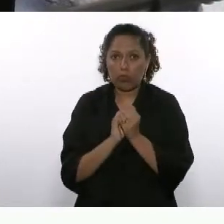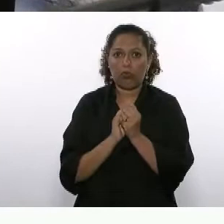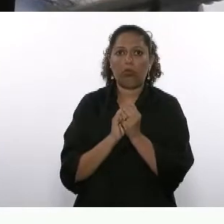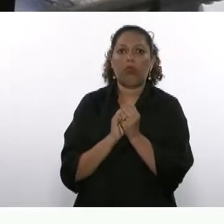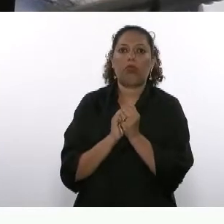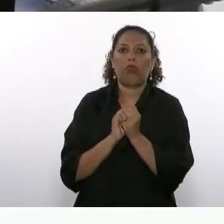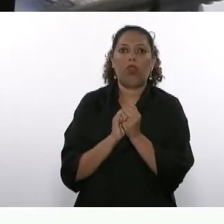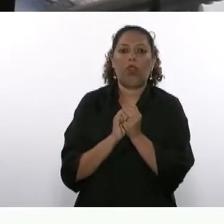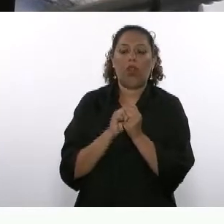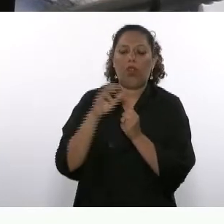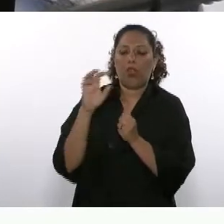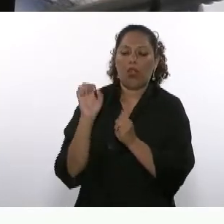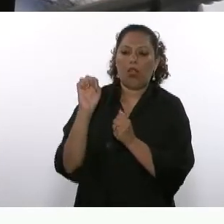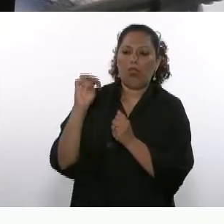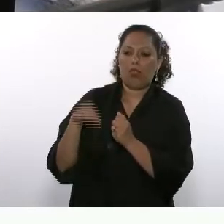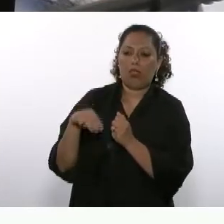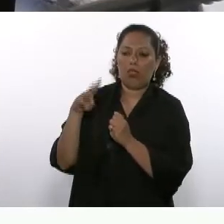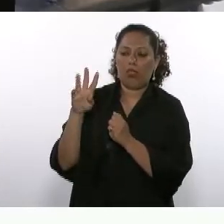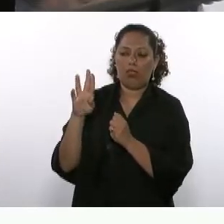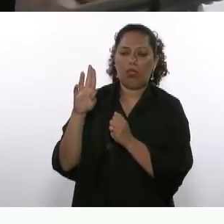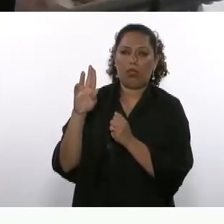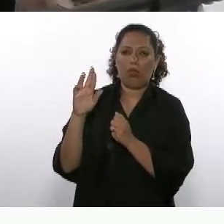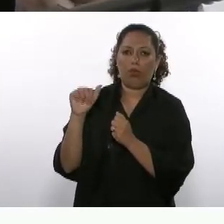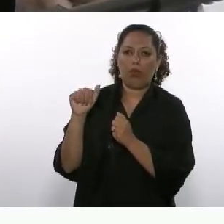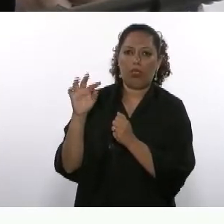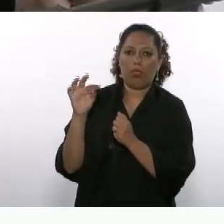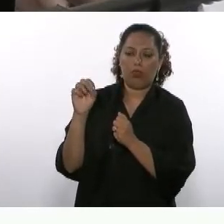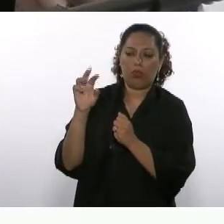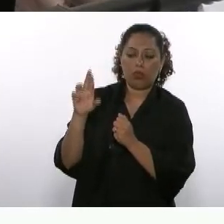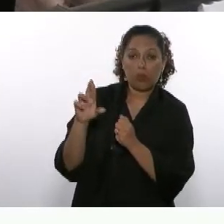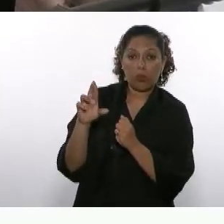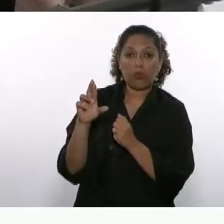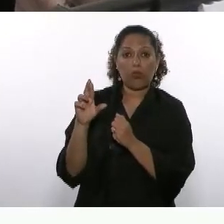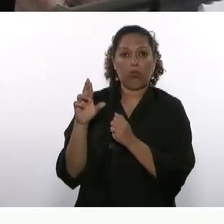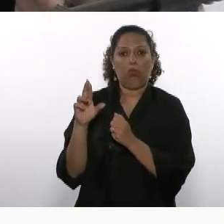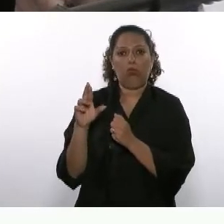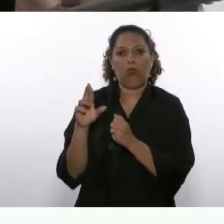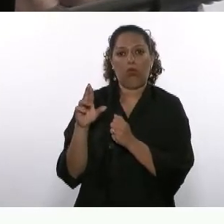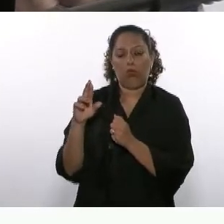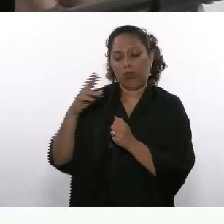acanhada. A gente pode comprovar, através das plantas, através dos